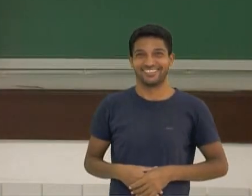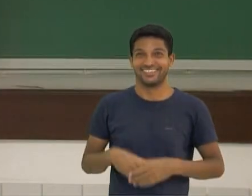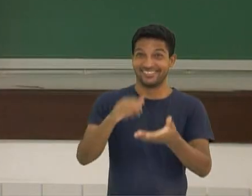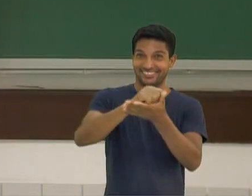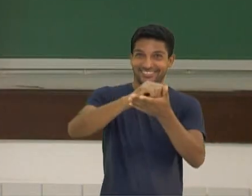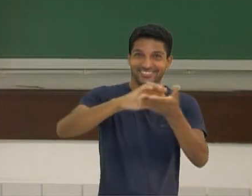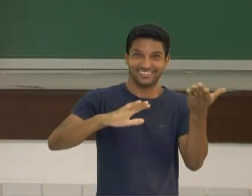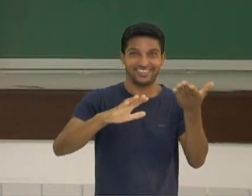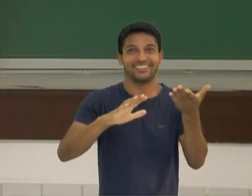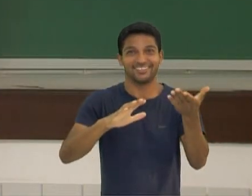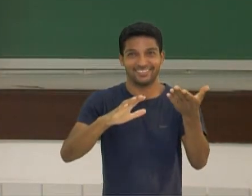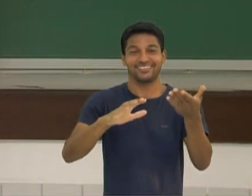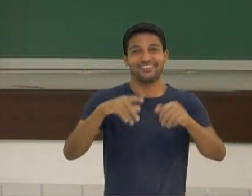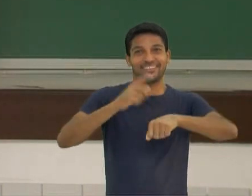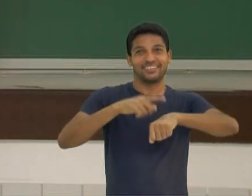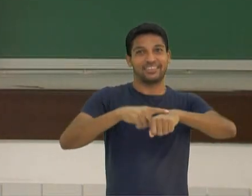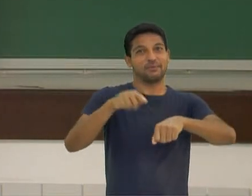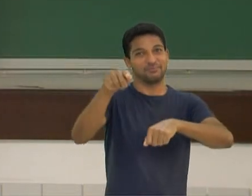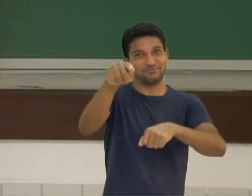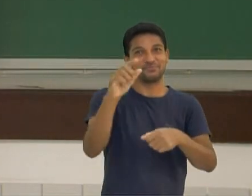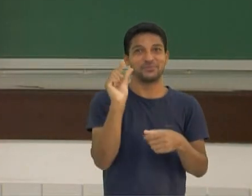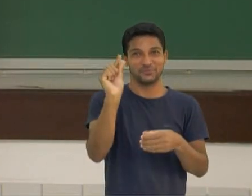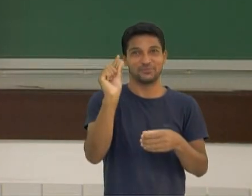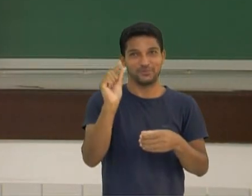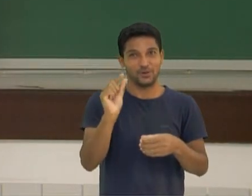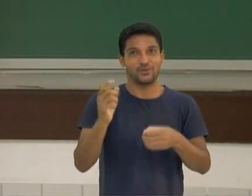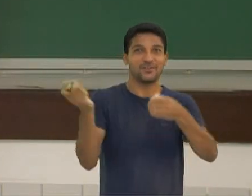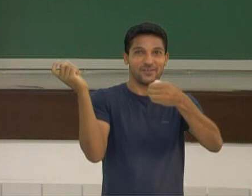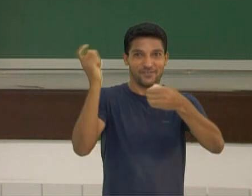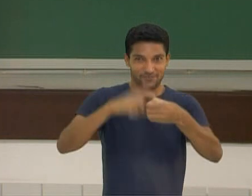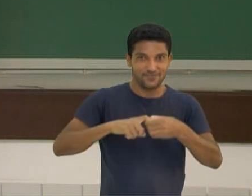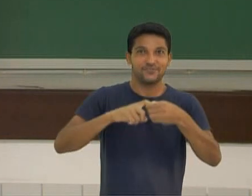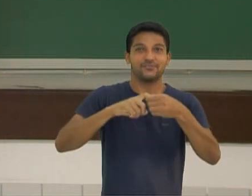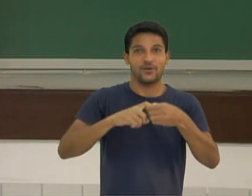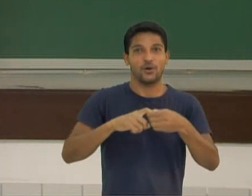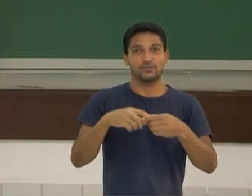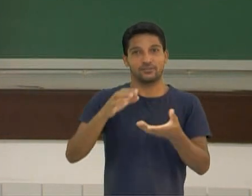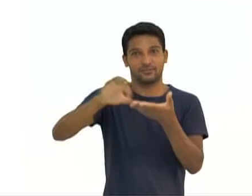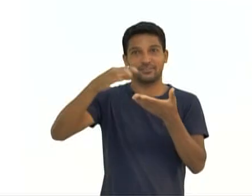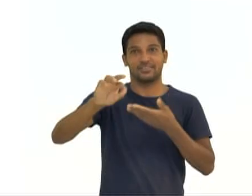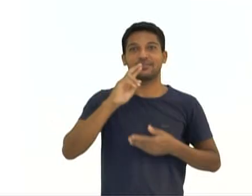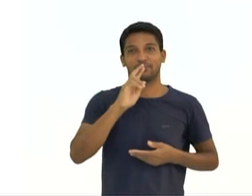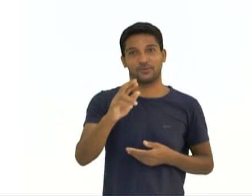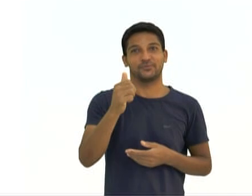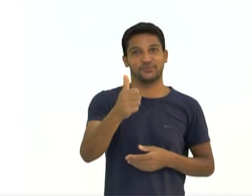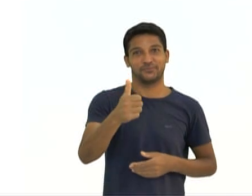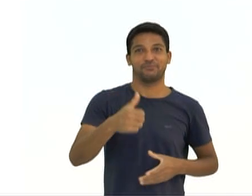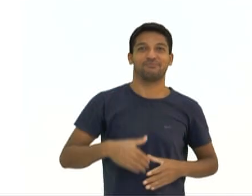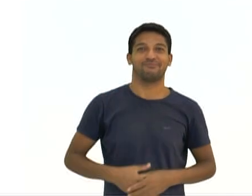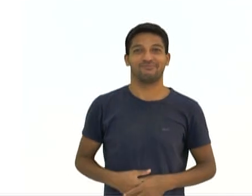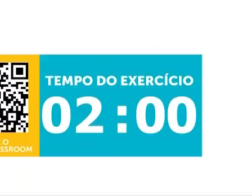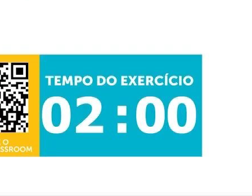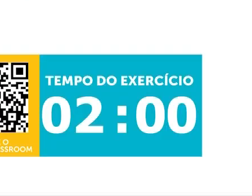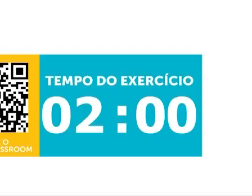dar aquele tempinho marotinho e daqui a pouquinho eu volto para dar a resposta para vocês. Não sai daí.